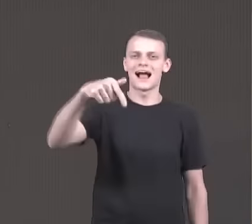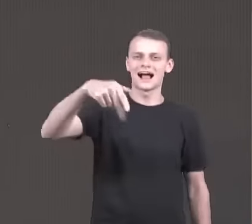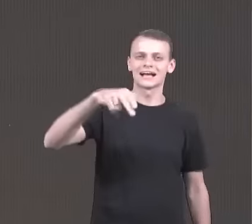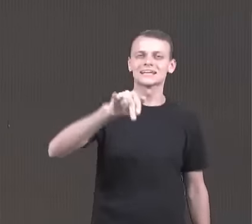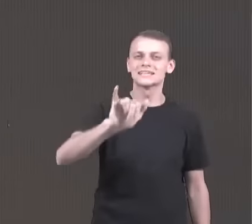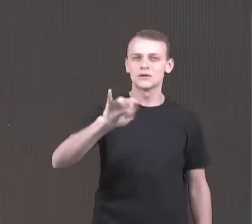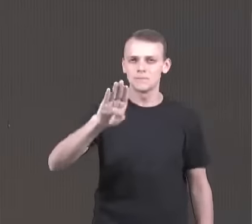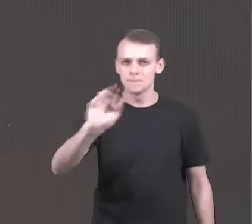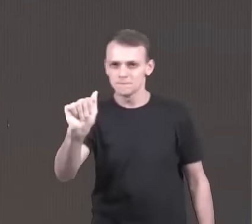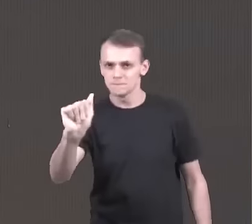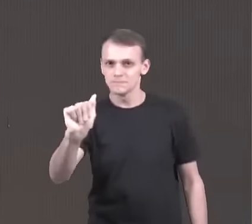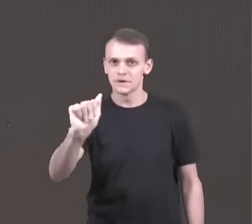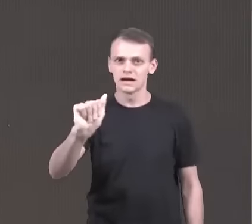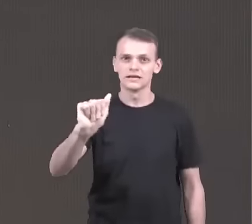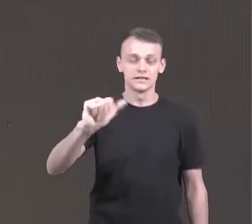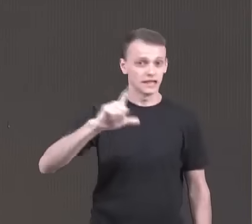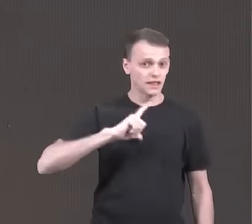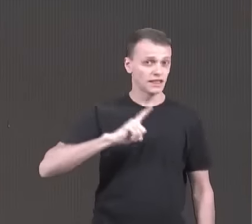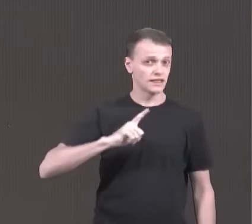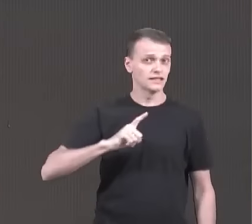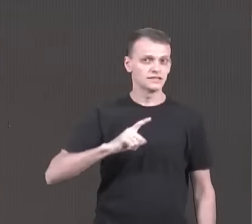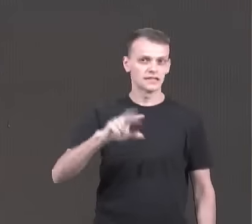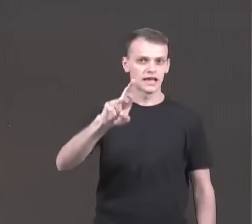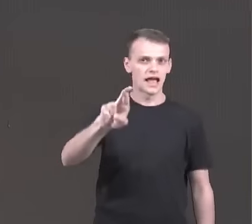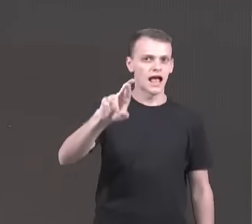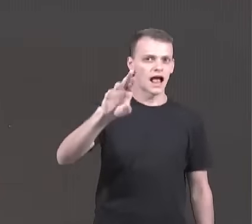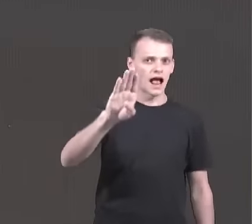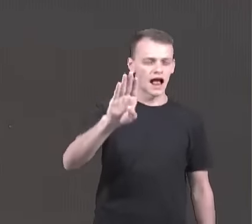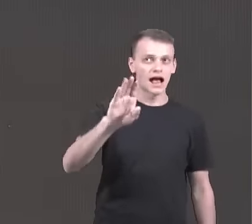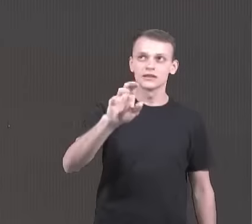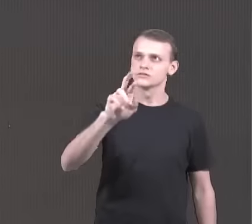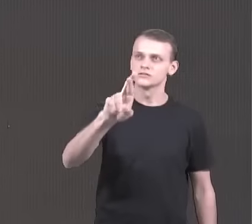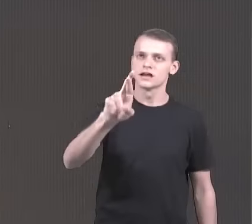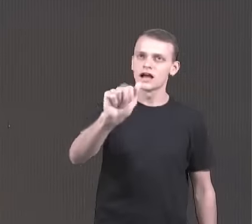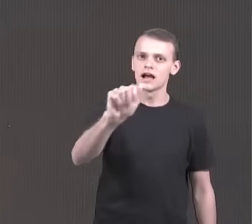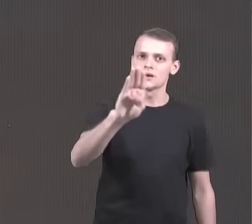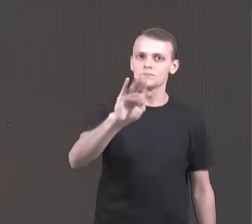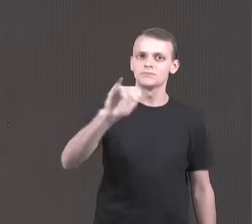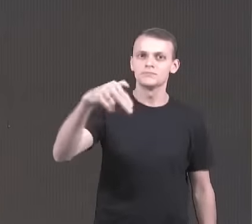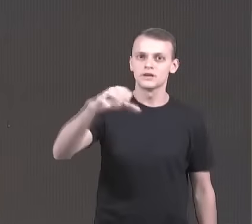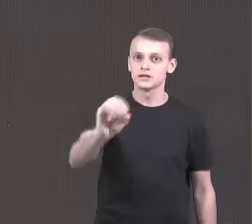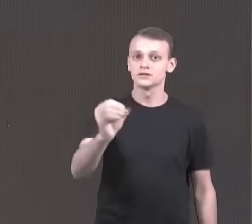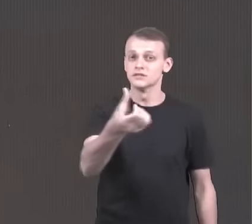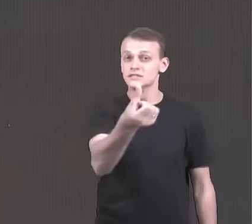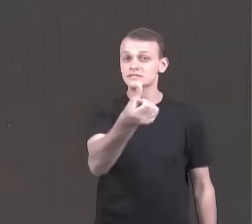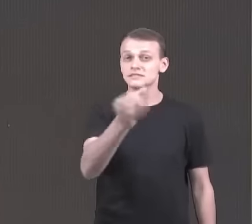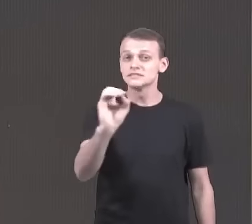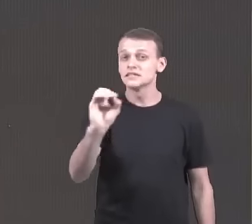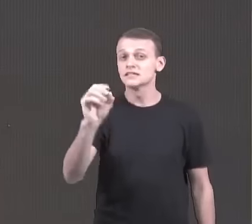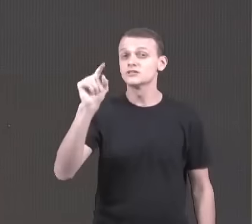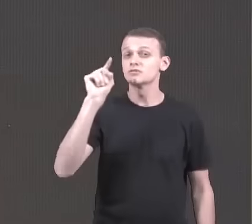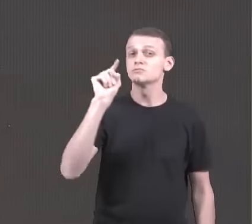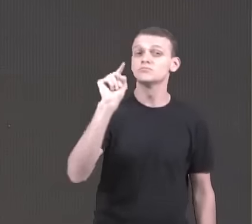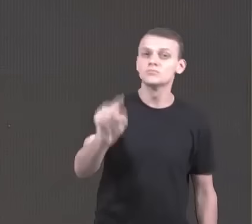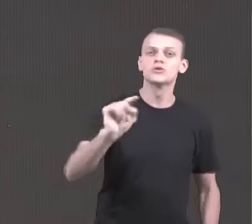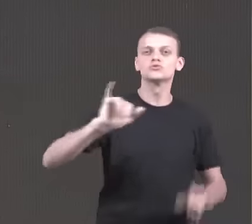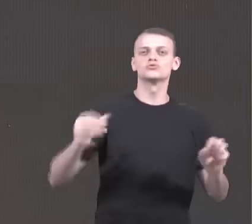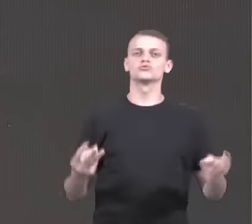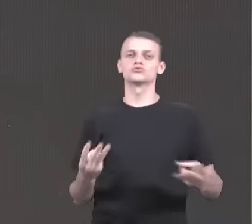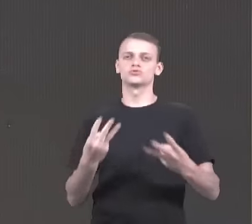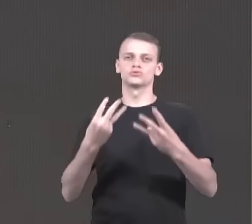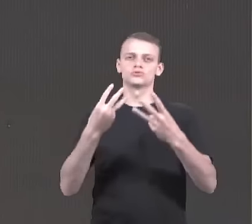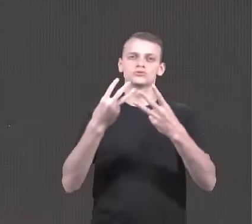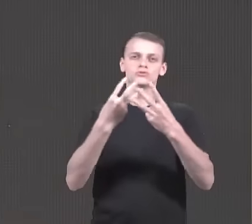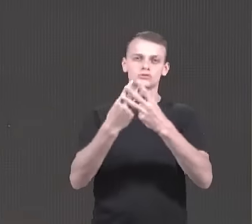e os principais rabinos. E ele marchou contra as tropas de Adriano, com 600 mil judeus, conta a história, e